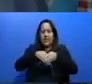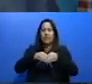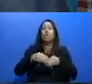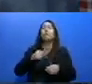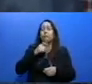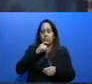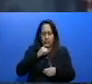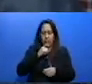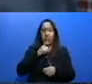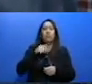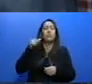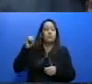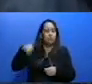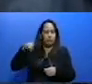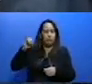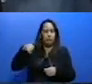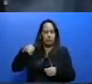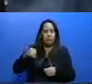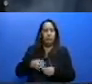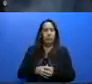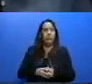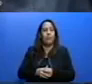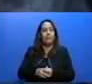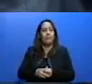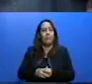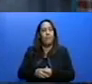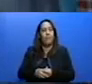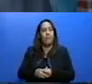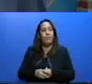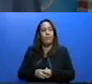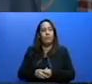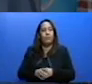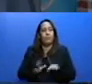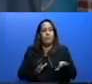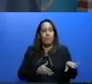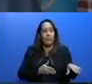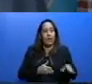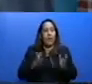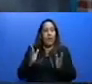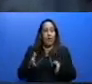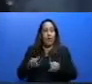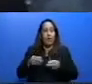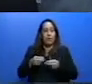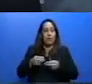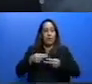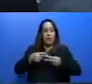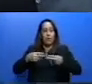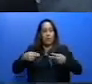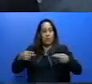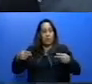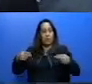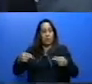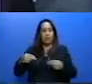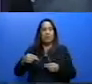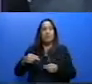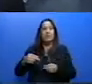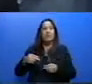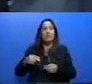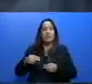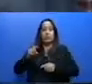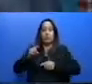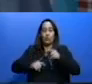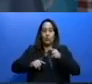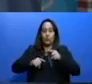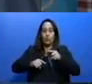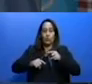os materiais que conseguem absorver calor. Como é que eles são chamados? Ó, condutores